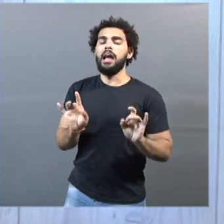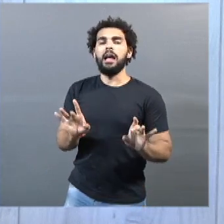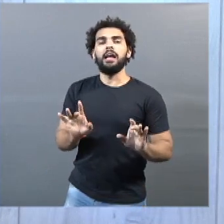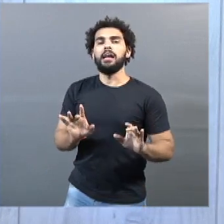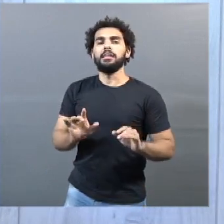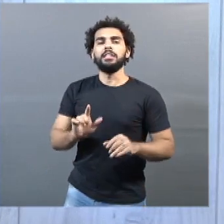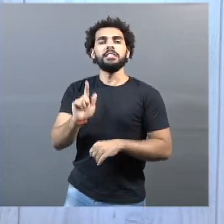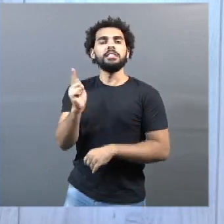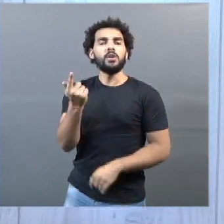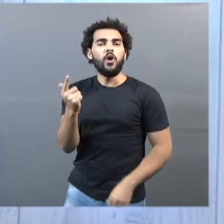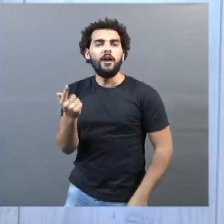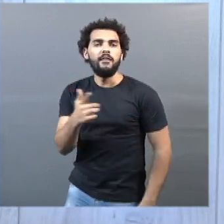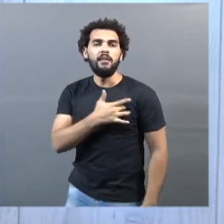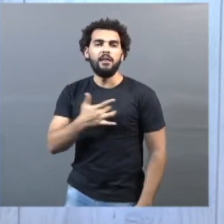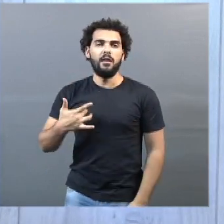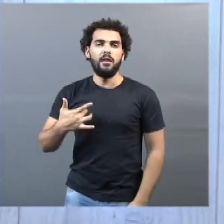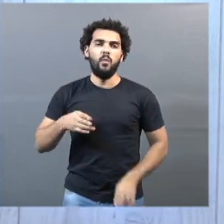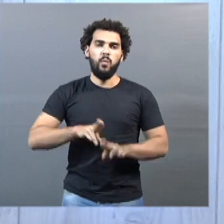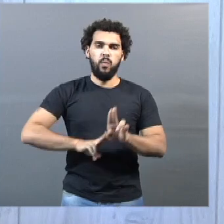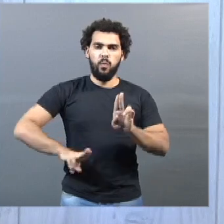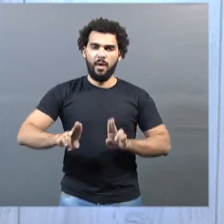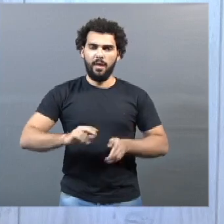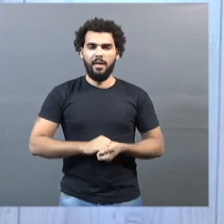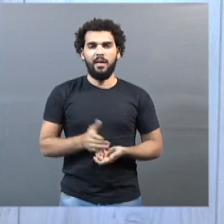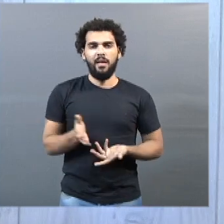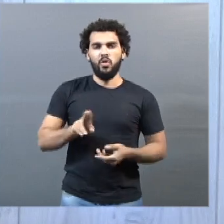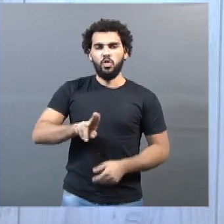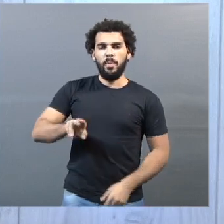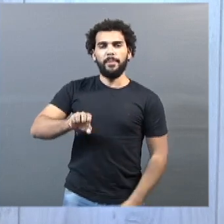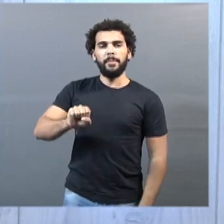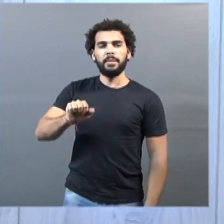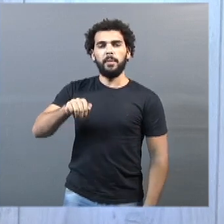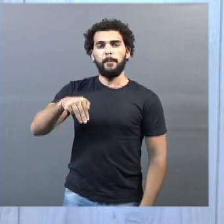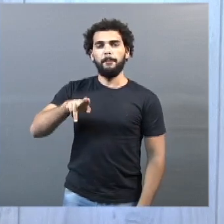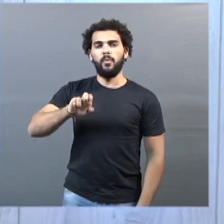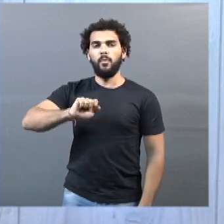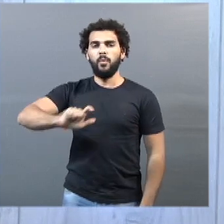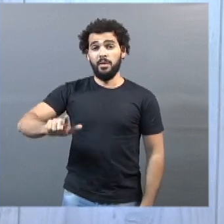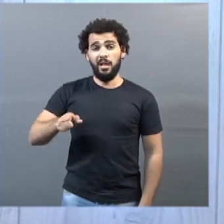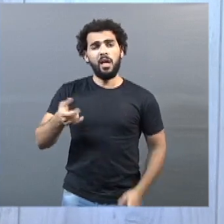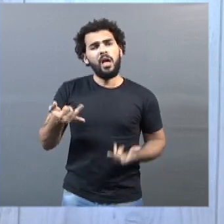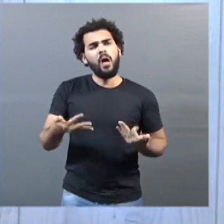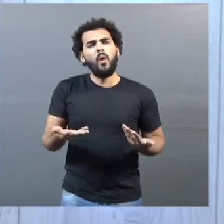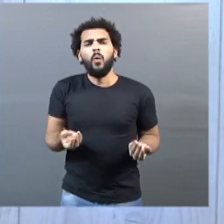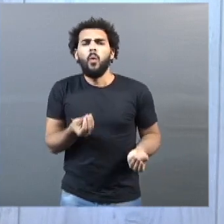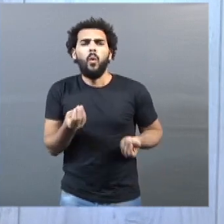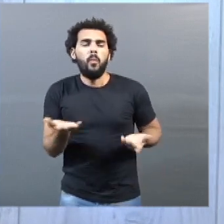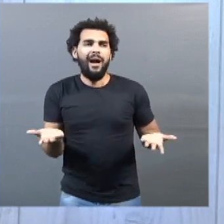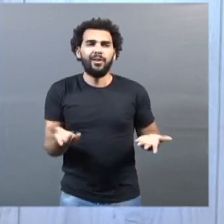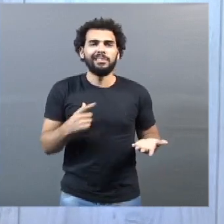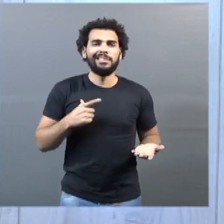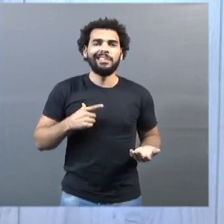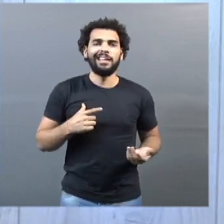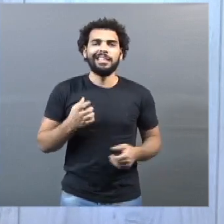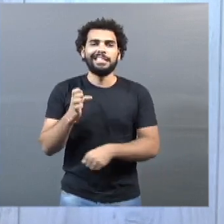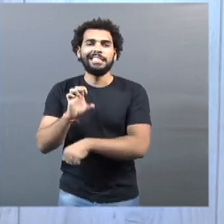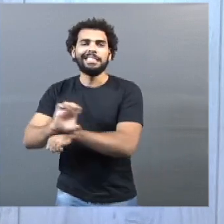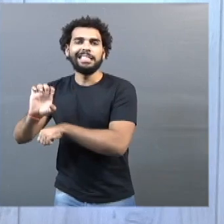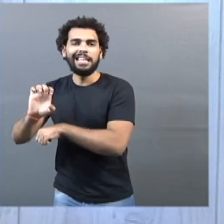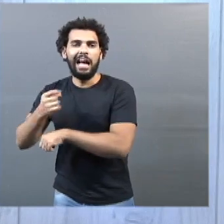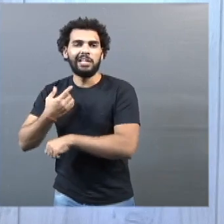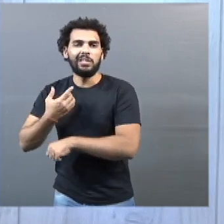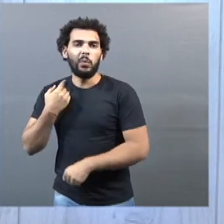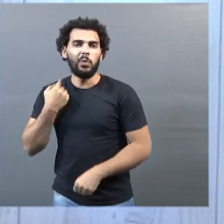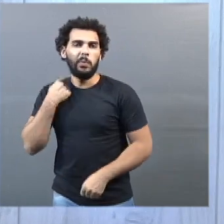UFA, o Samuel do Carmo Lima. Ele fala sobre a atual situação de impasse entre o Estado e o município.